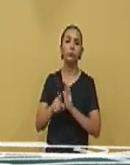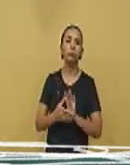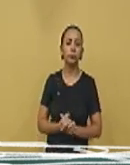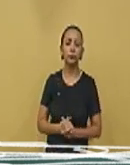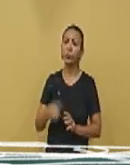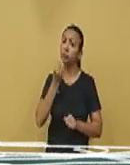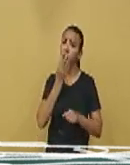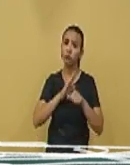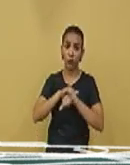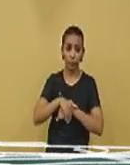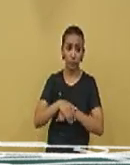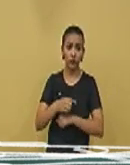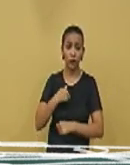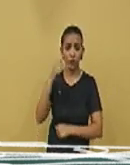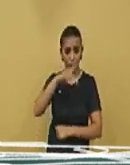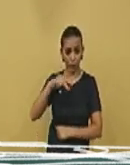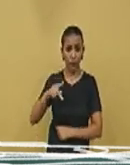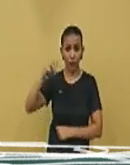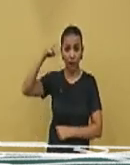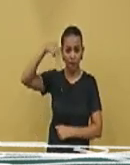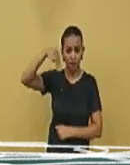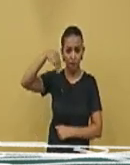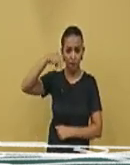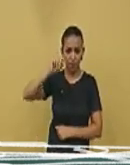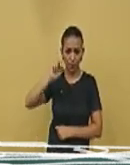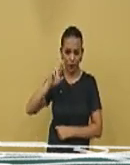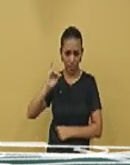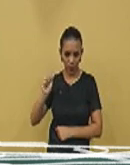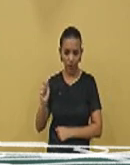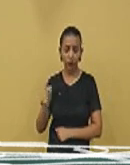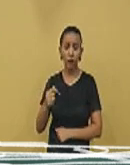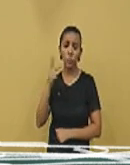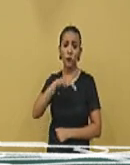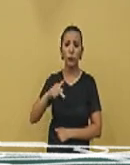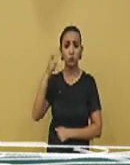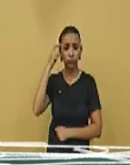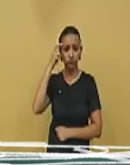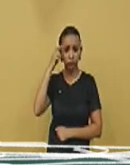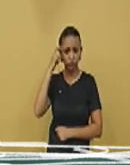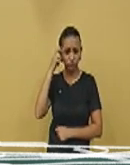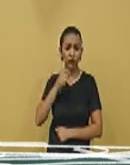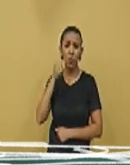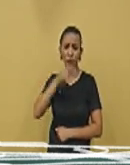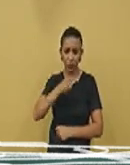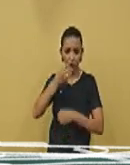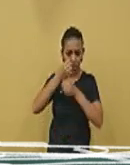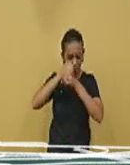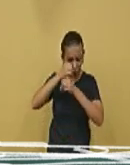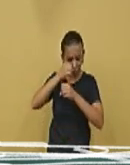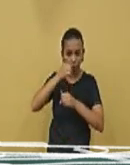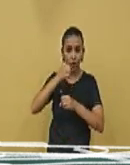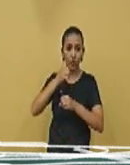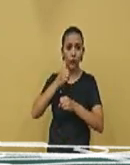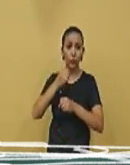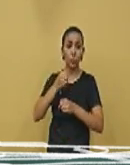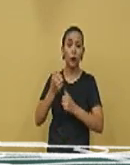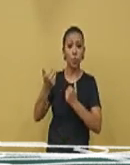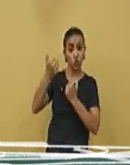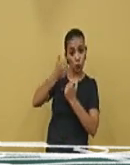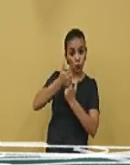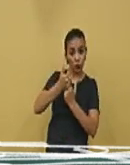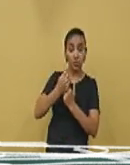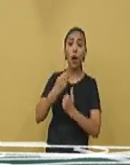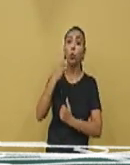Boa noite, eu sou a Maria Michele, professora Etienne. Você é um engenheiro e a sua vice é uma